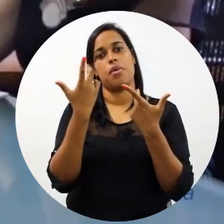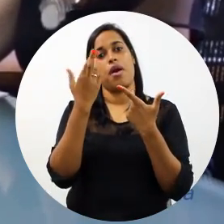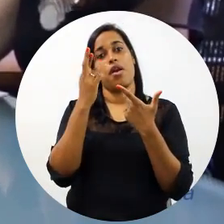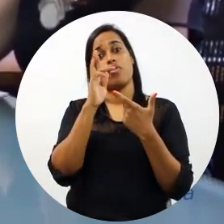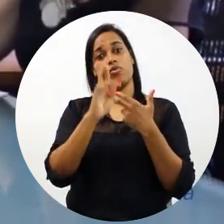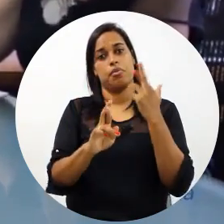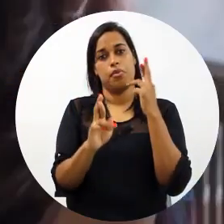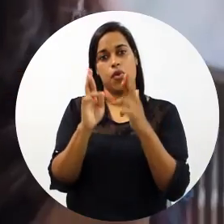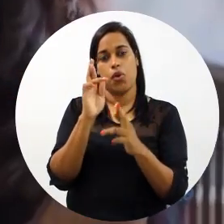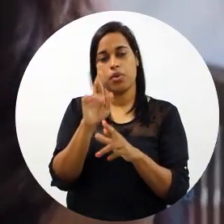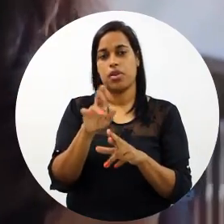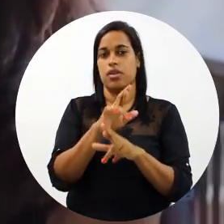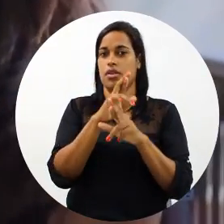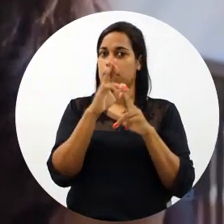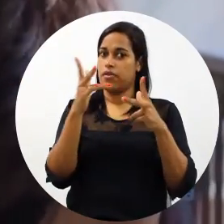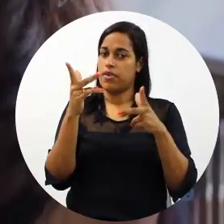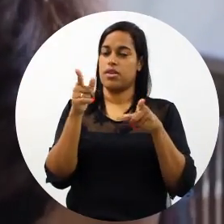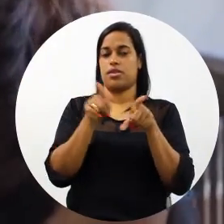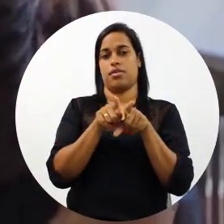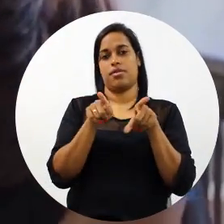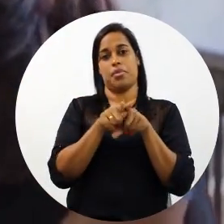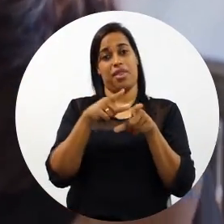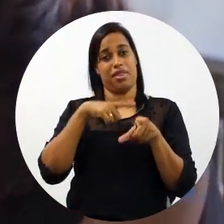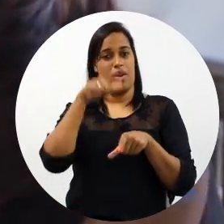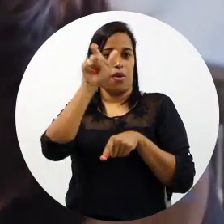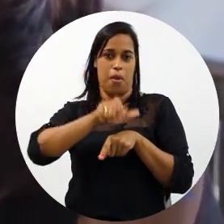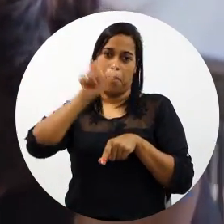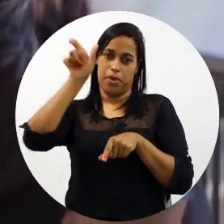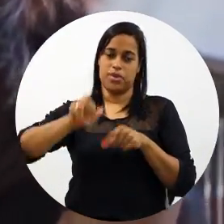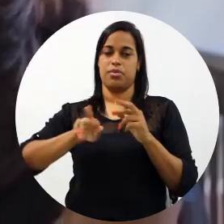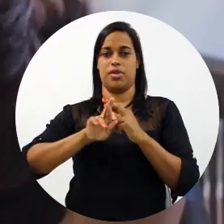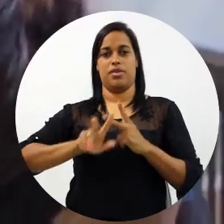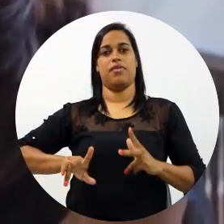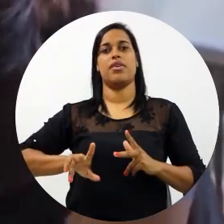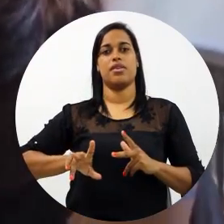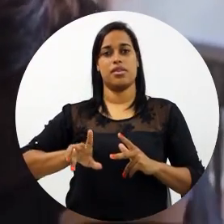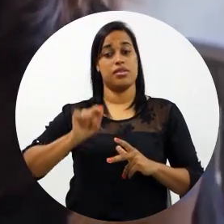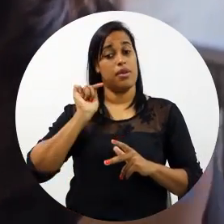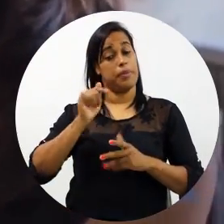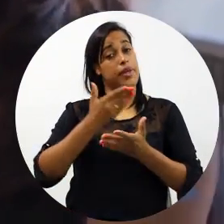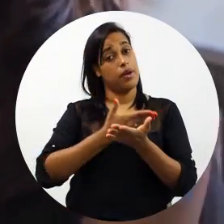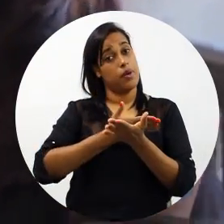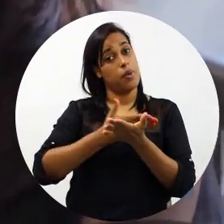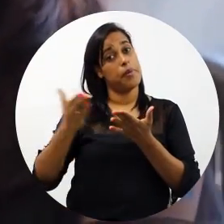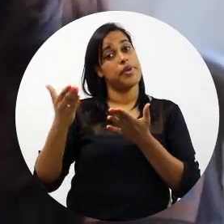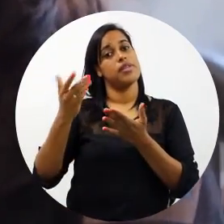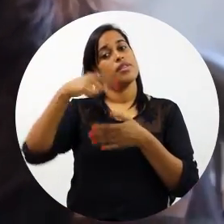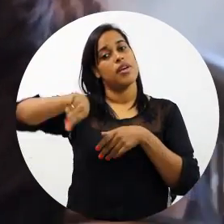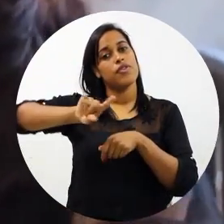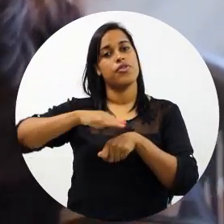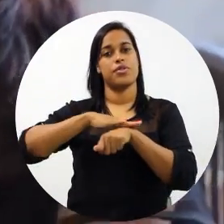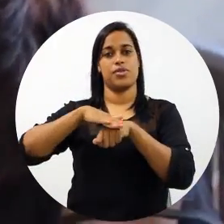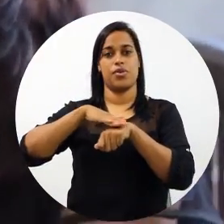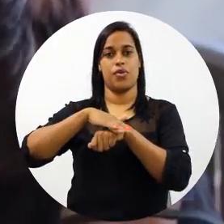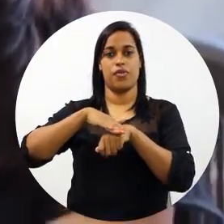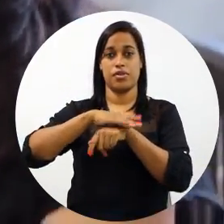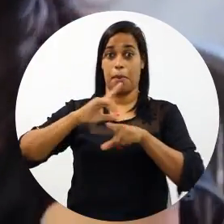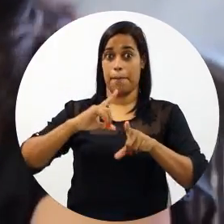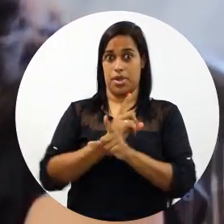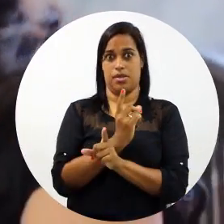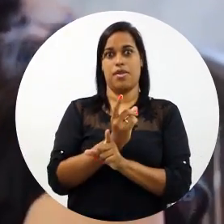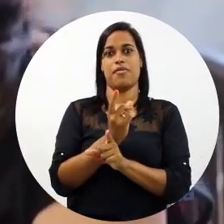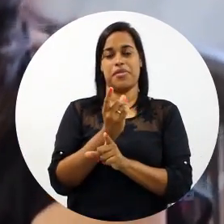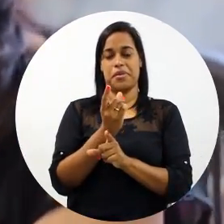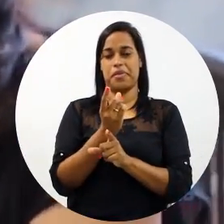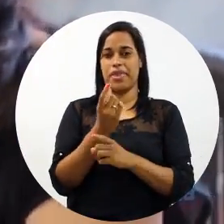respondem diferentemente a estímulos e que têm comportamentos diferentes. Tá aí para começar a nossa conversa, já é o primeiro desafio de um